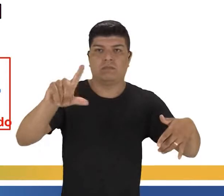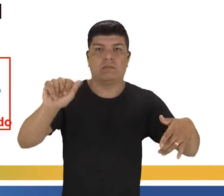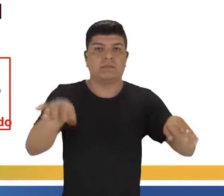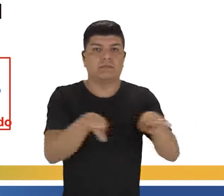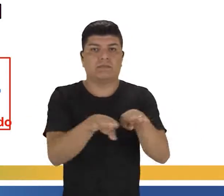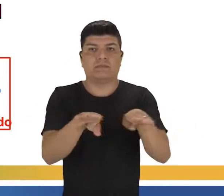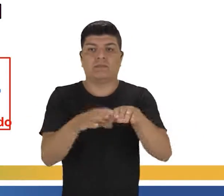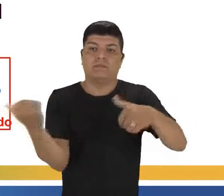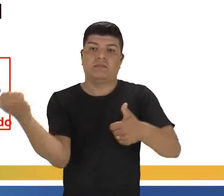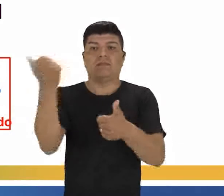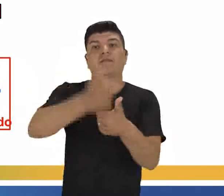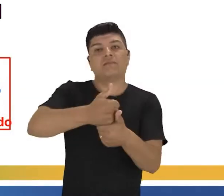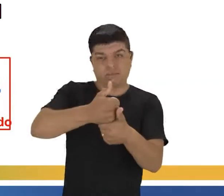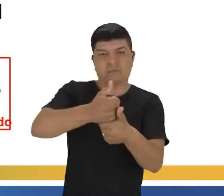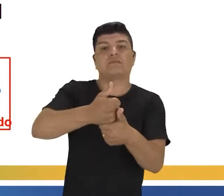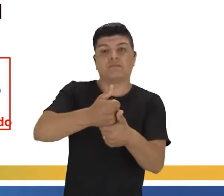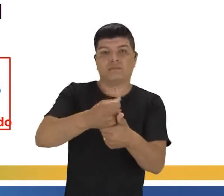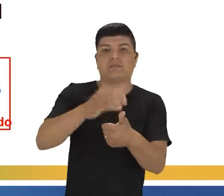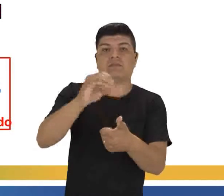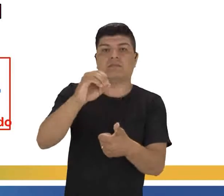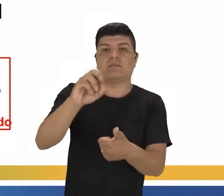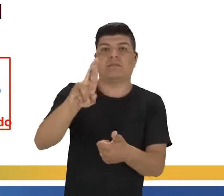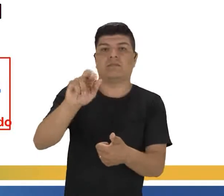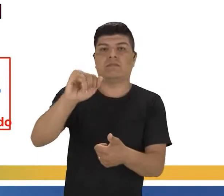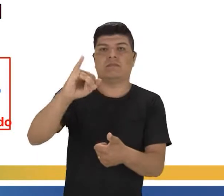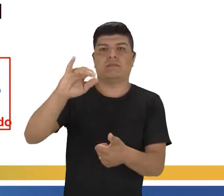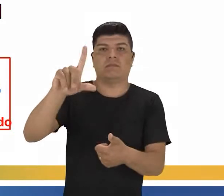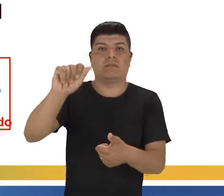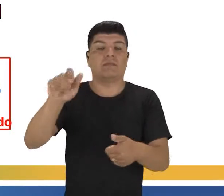vamos substituir essa uracila